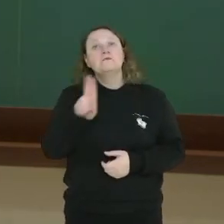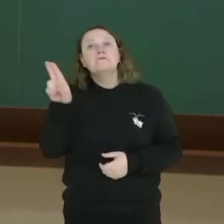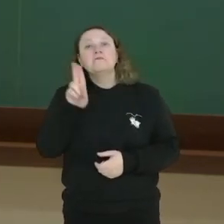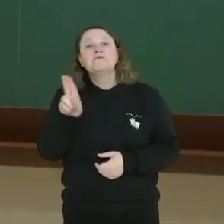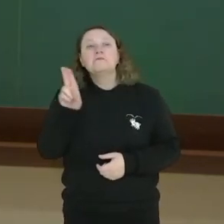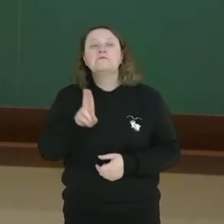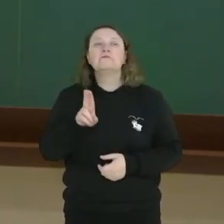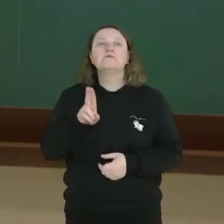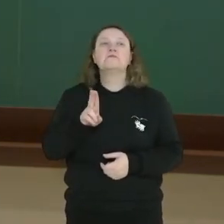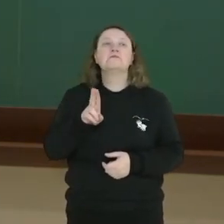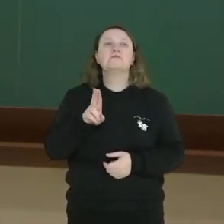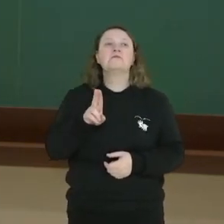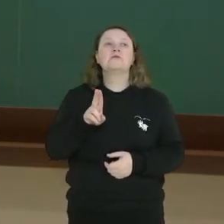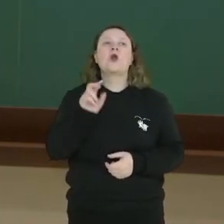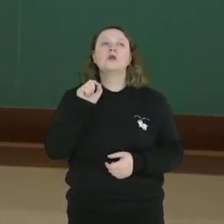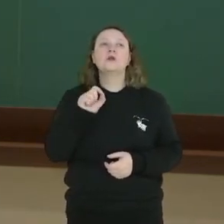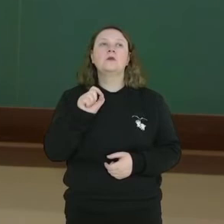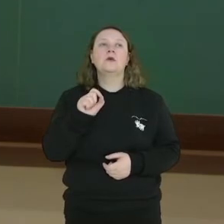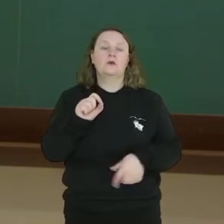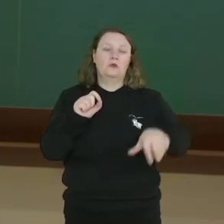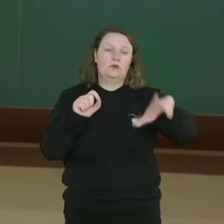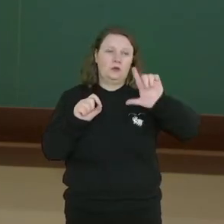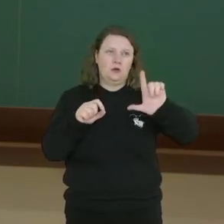o lado vai dar